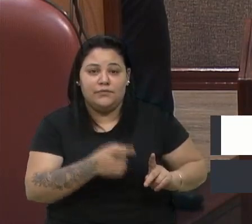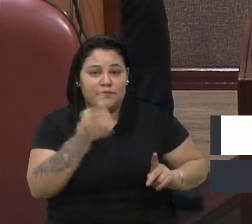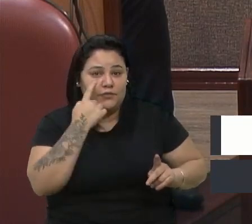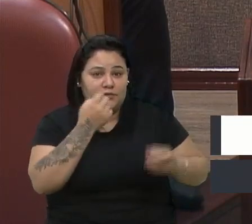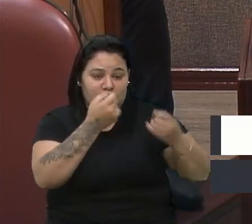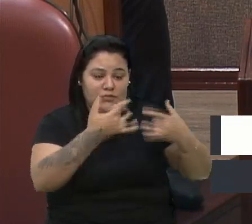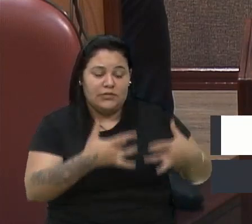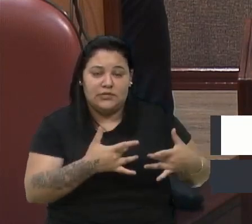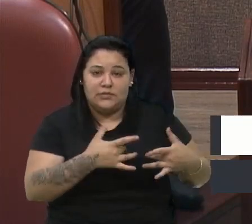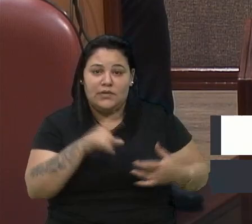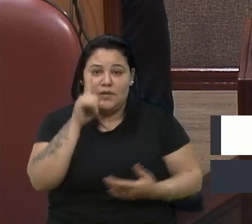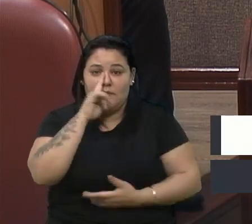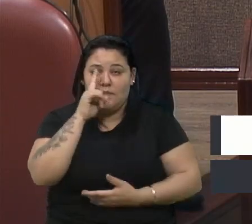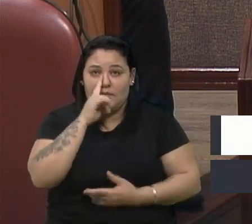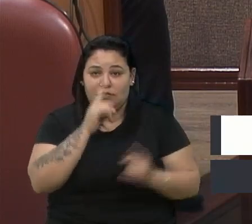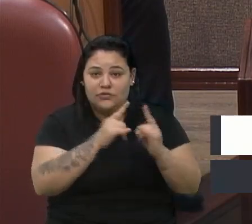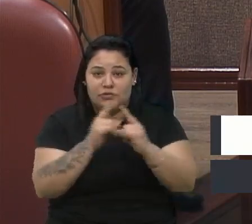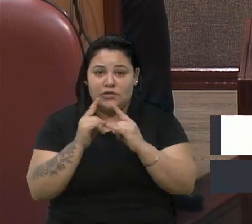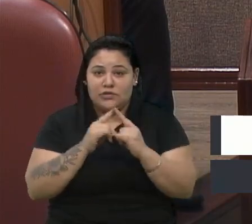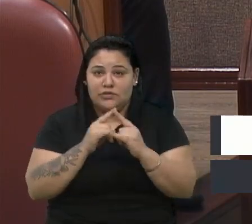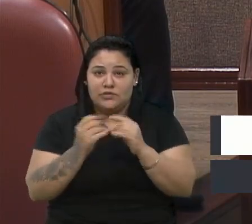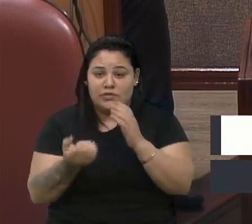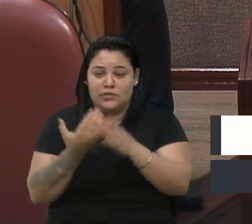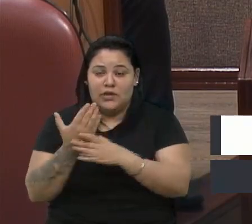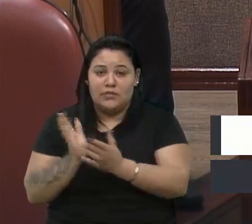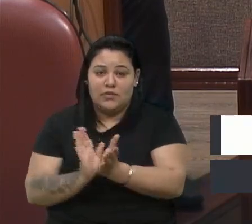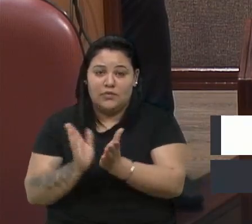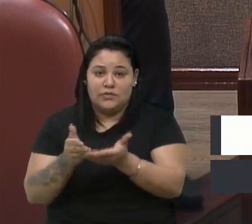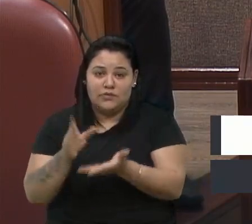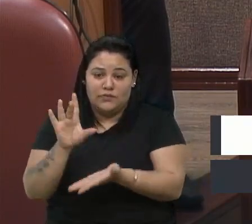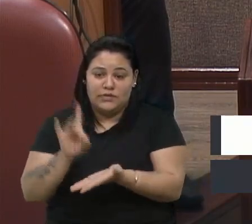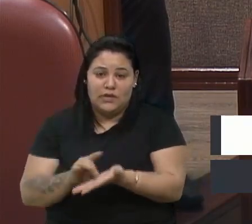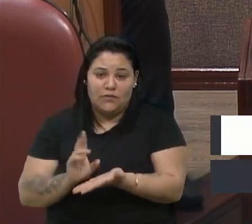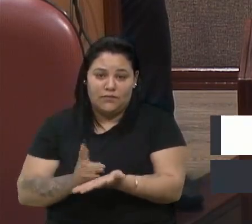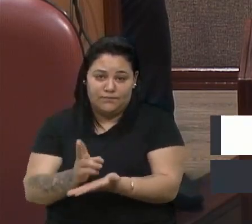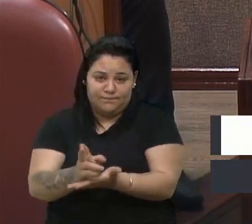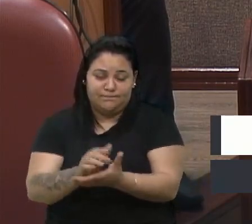e entidades colocaram para a criação dessa comissão permanente. Mas, sem